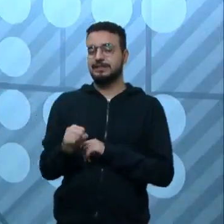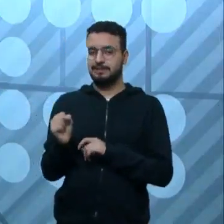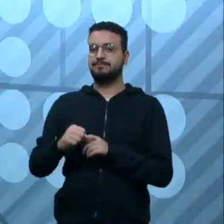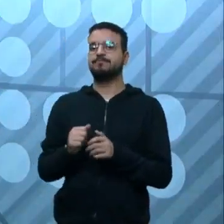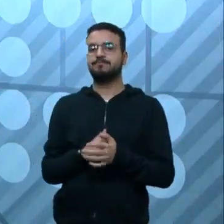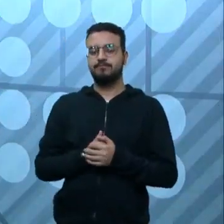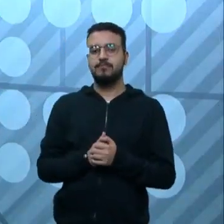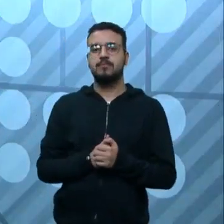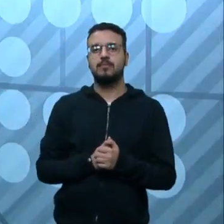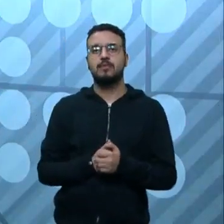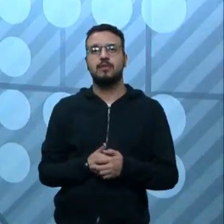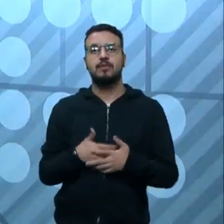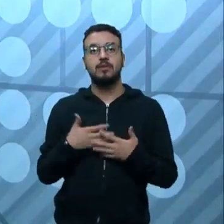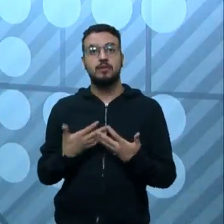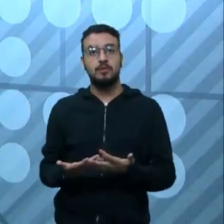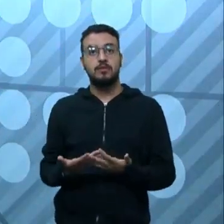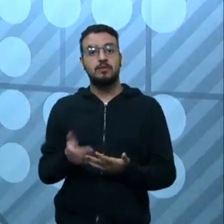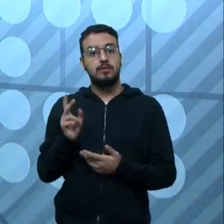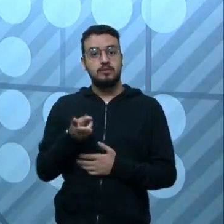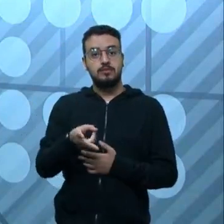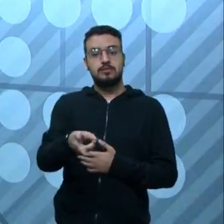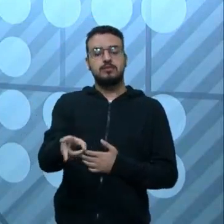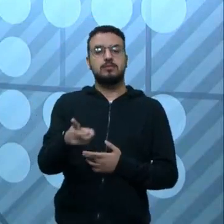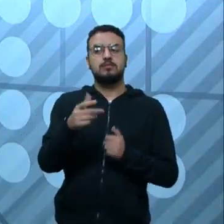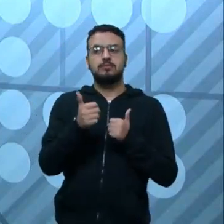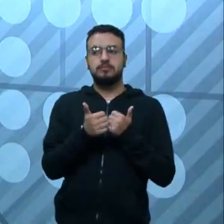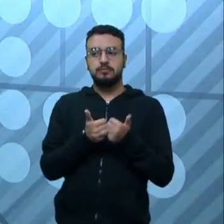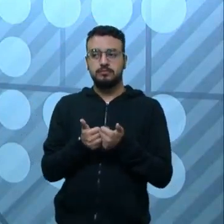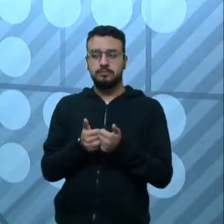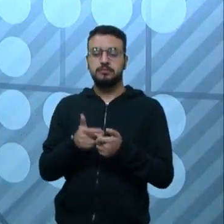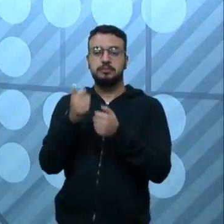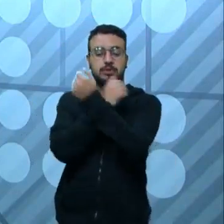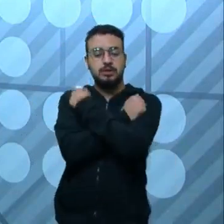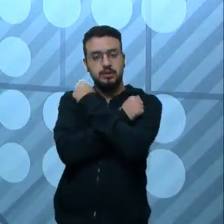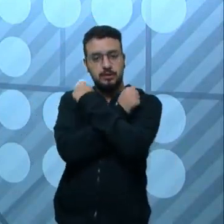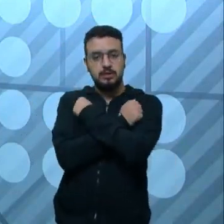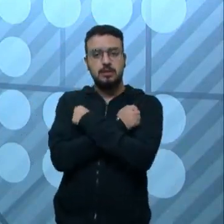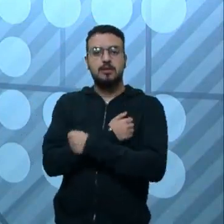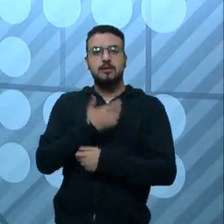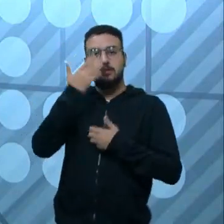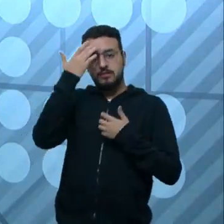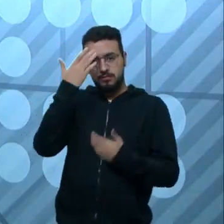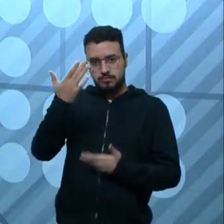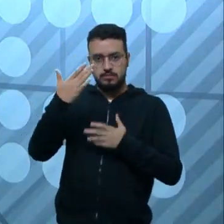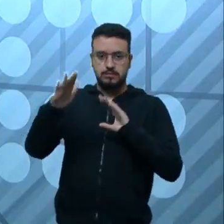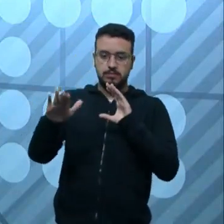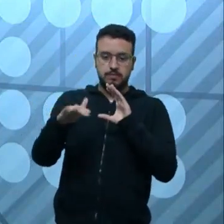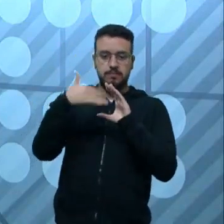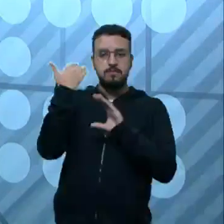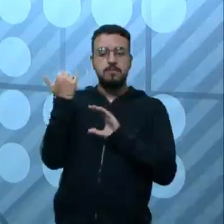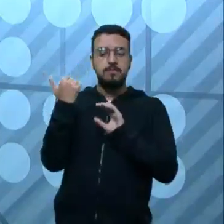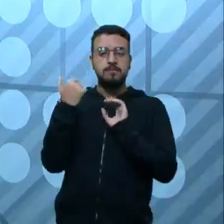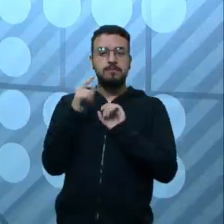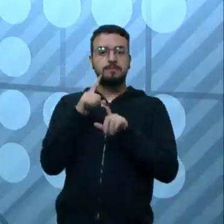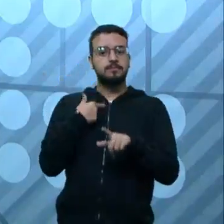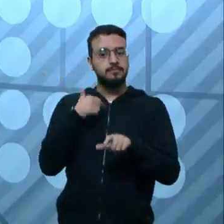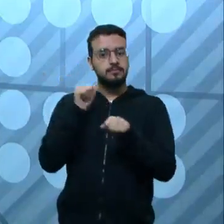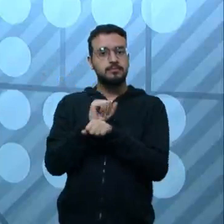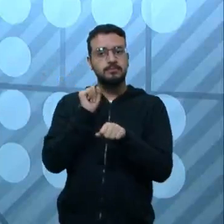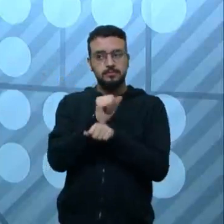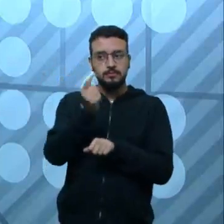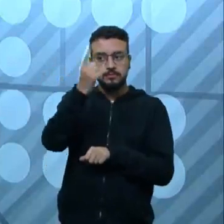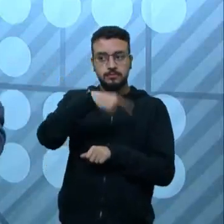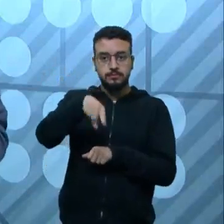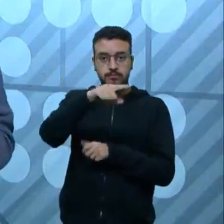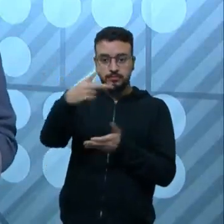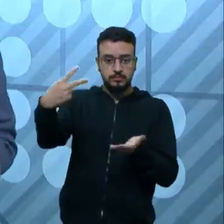certo? Bom, vamos dar sequência. Obrigado a vocês, um abraço aí pela pergunta, um abraço a todos pela participação da aula. Lembrando que eu conto com vocês para